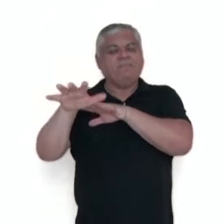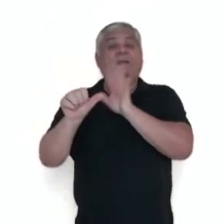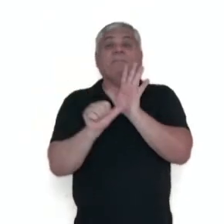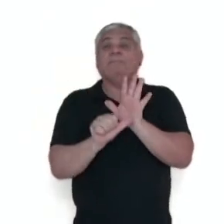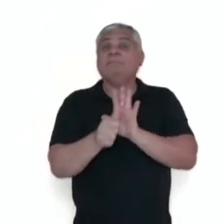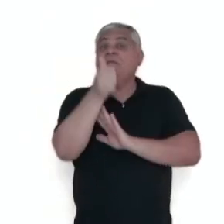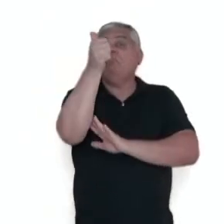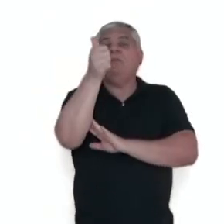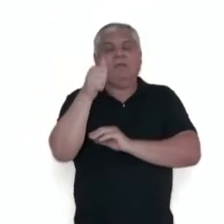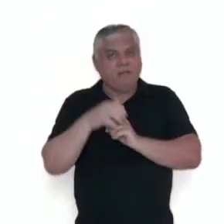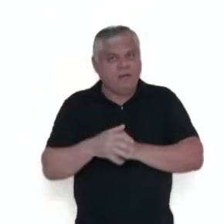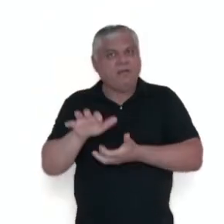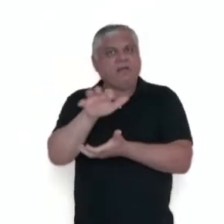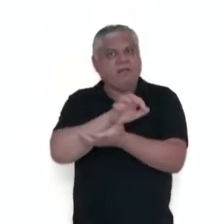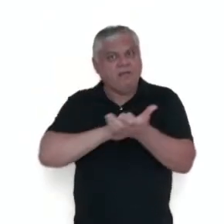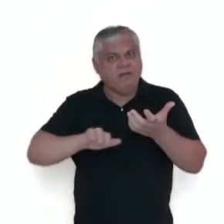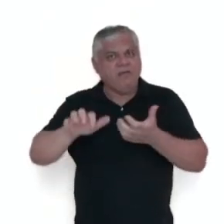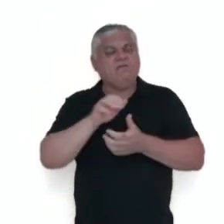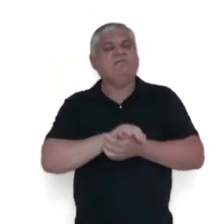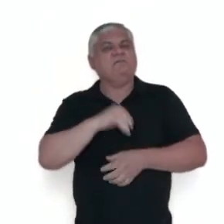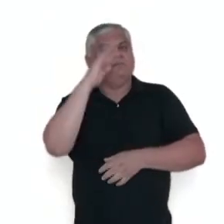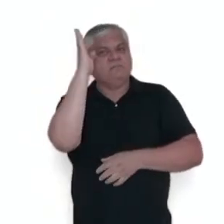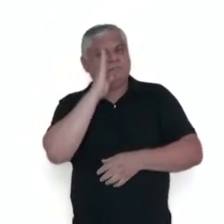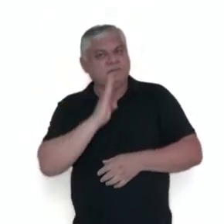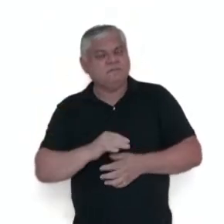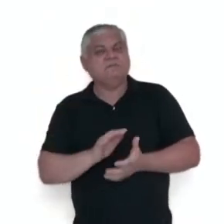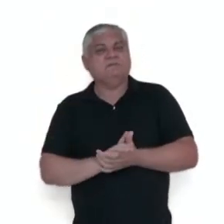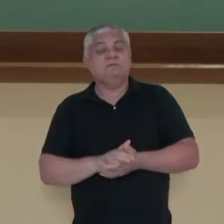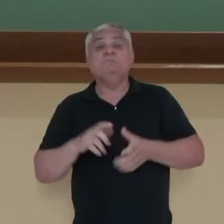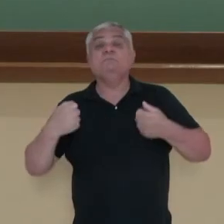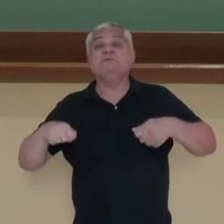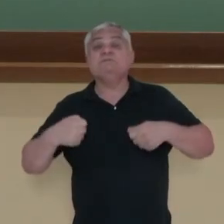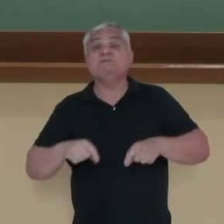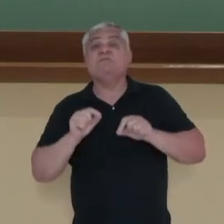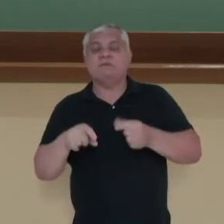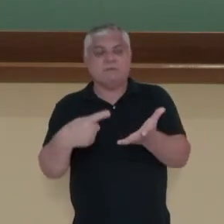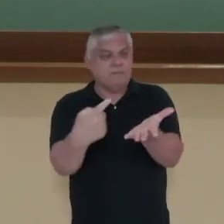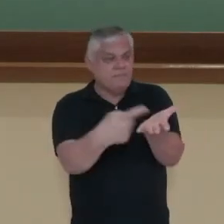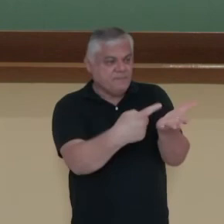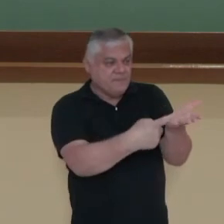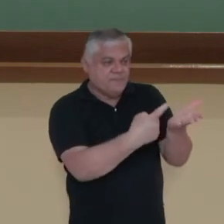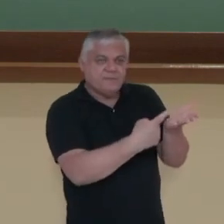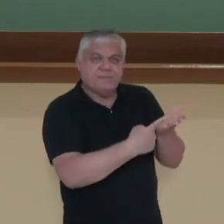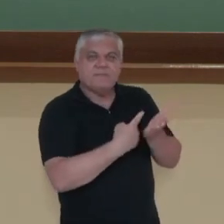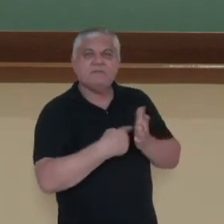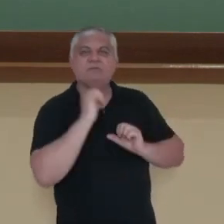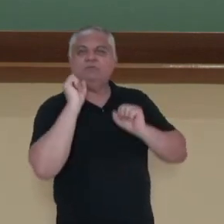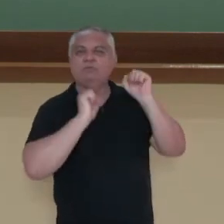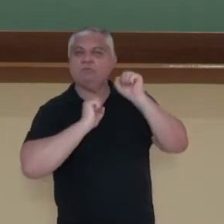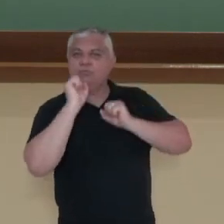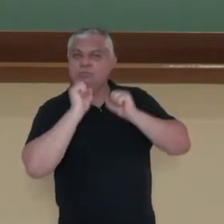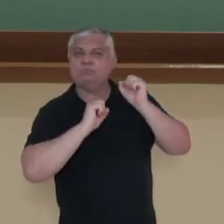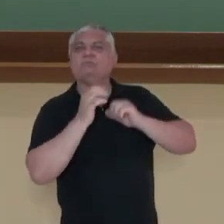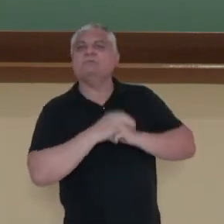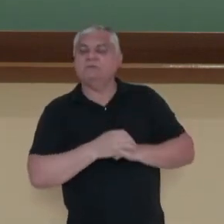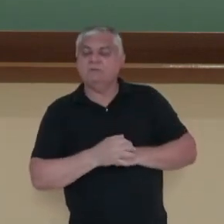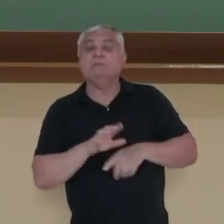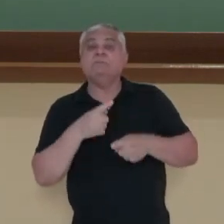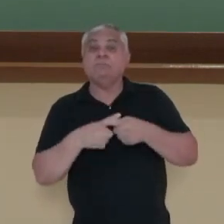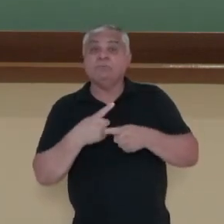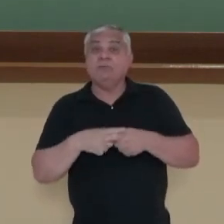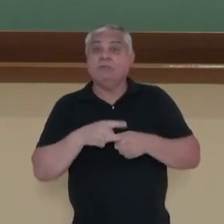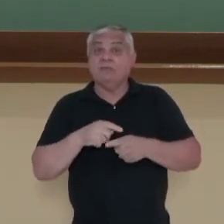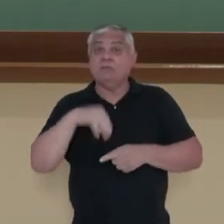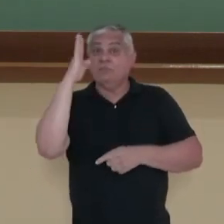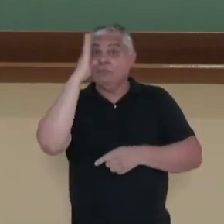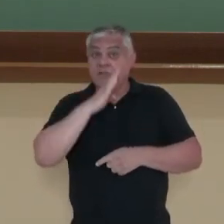greve acontecendo no Brasil. Para que eu tenha greve, eu tenha que ter movimento de industrialização. Como a industrialização do Brasil, ela